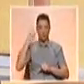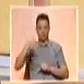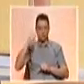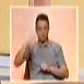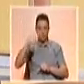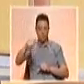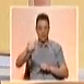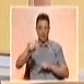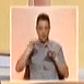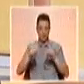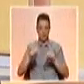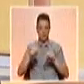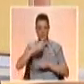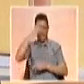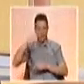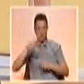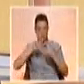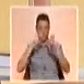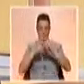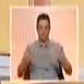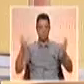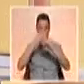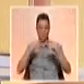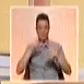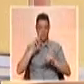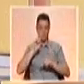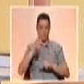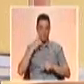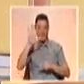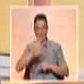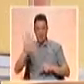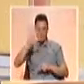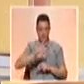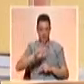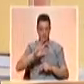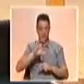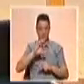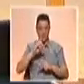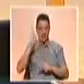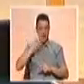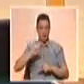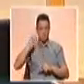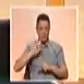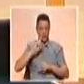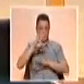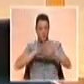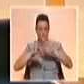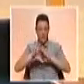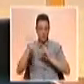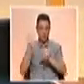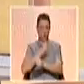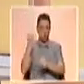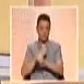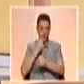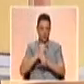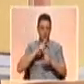são diárias e são difíceis de resolver, com as tais imagens de que a Carla há pouco falava, de serem as mulheres geralmente que fazem este trabalho